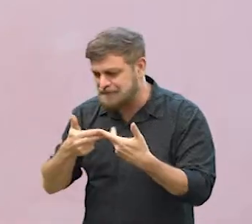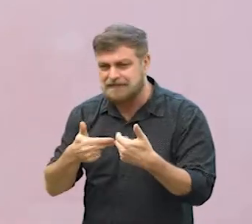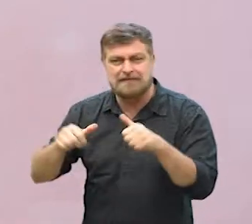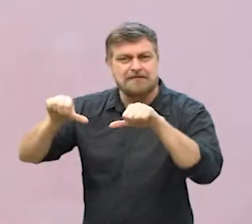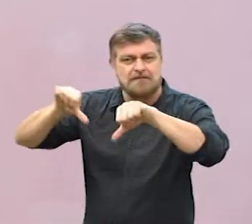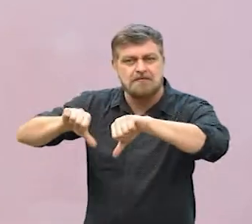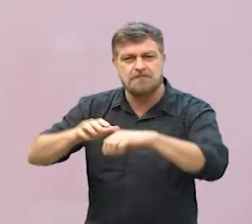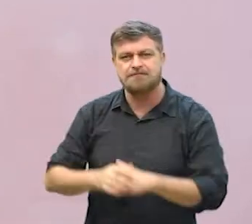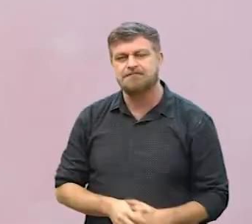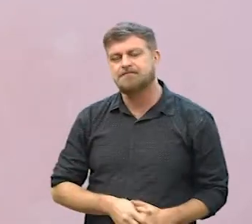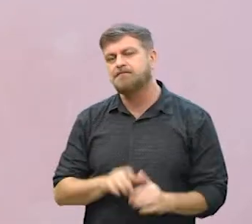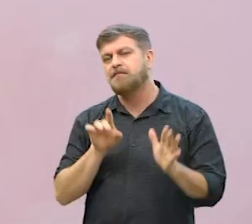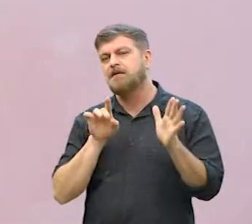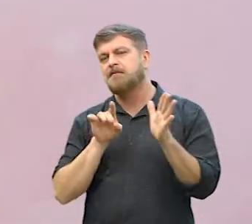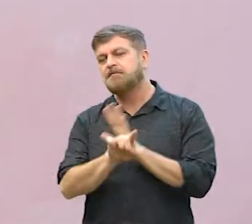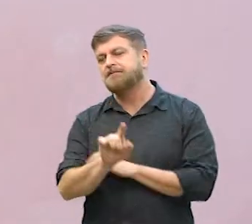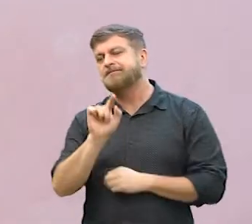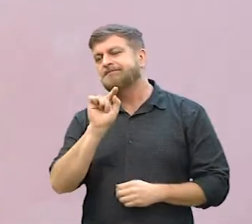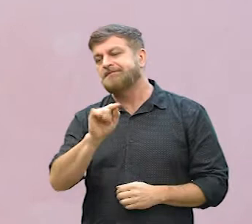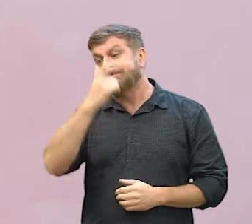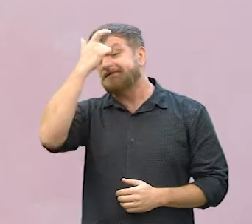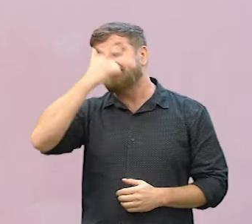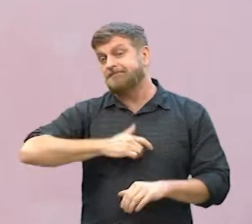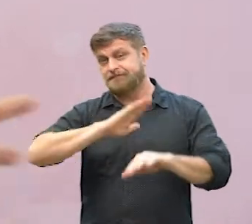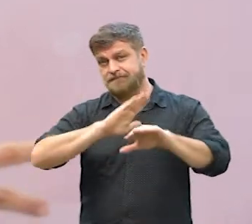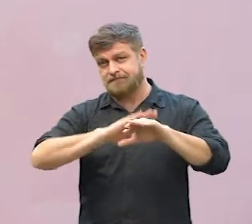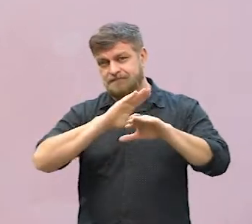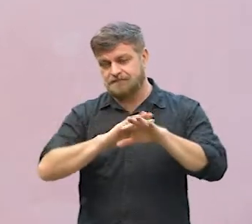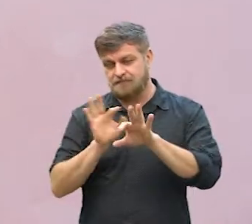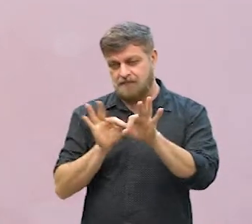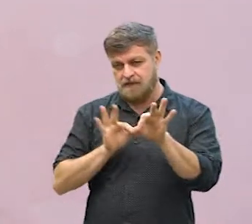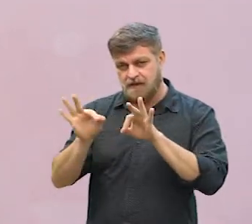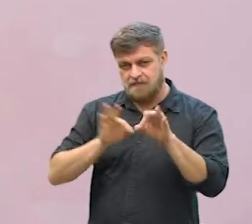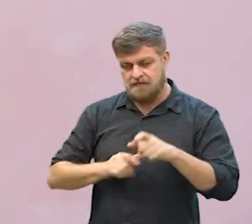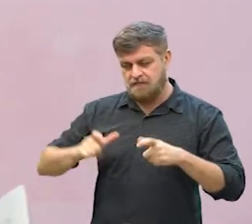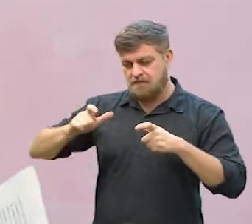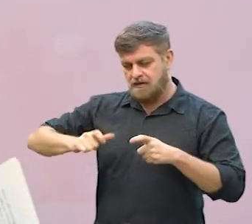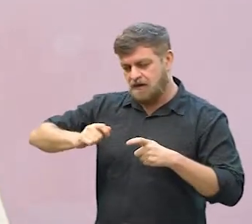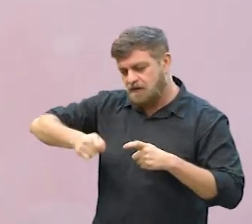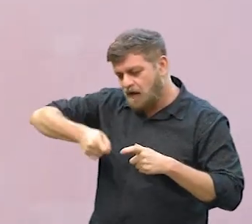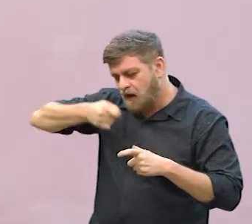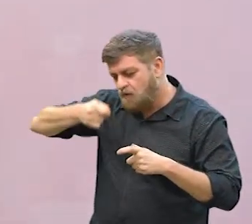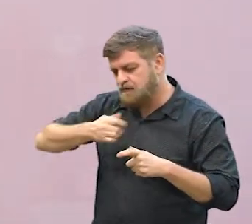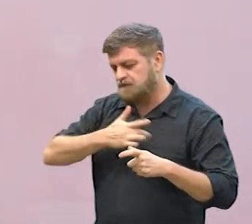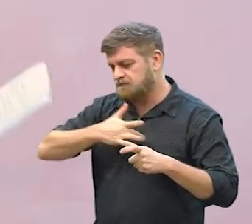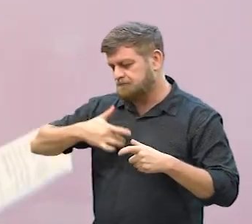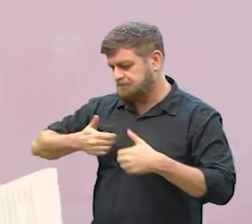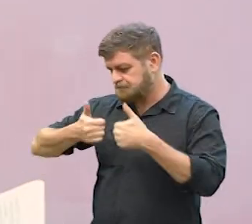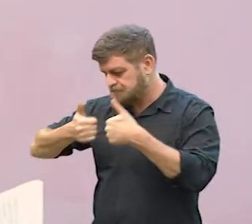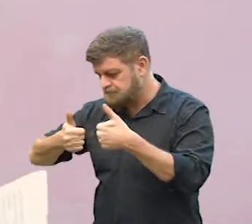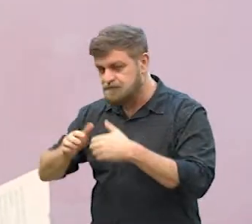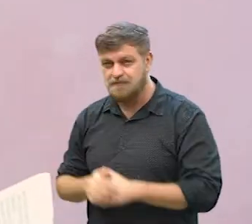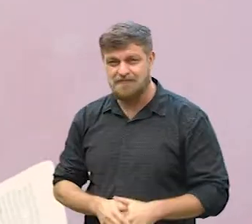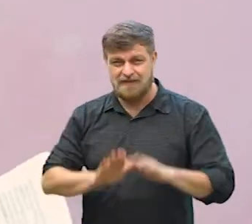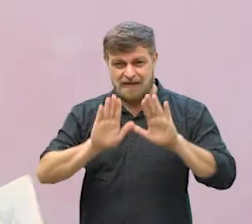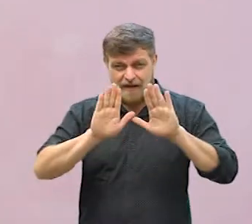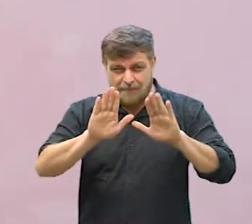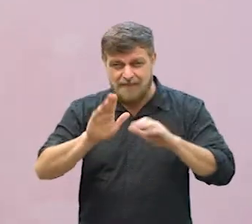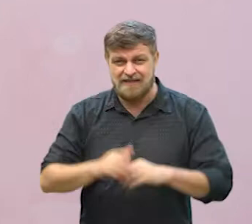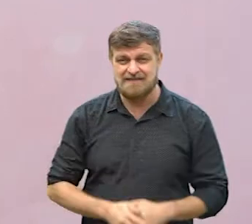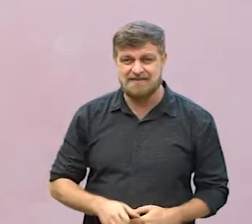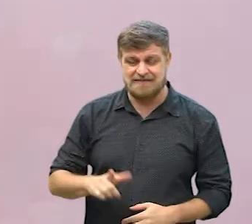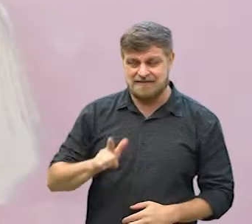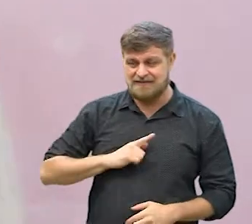E aí, o que fazer numa situação dessa? Eu consigo fazer um almoço, um jantar saudável,